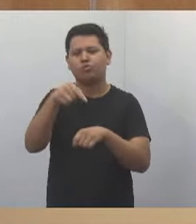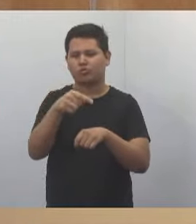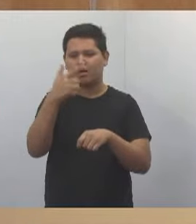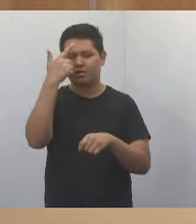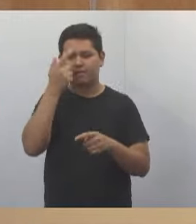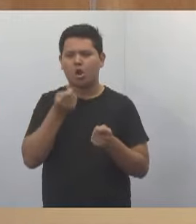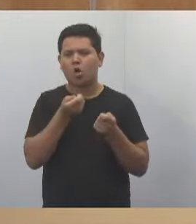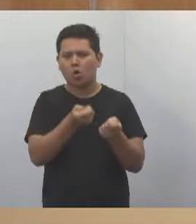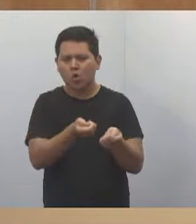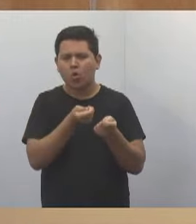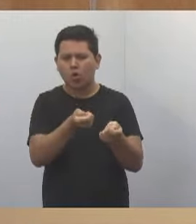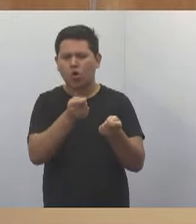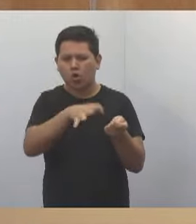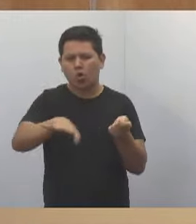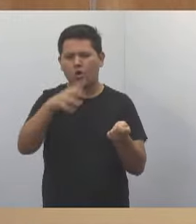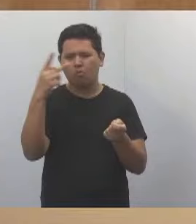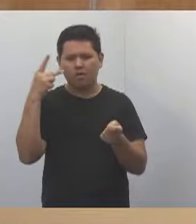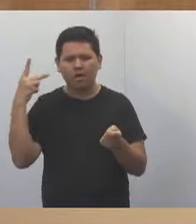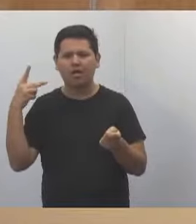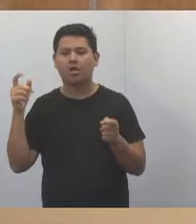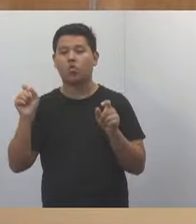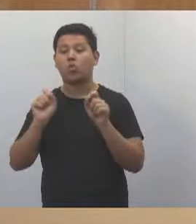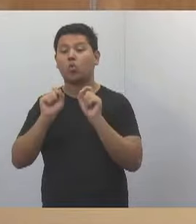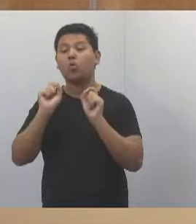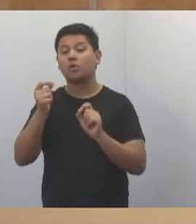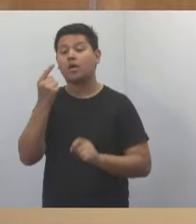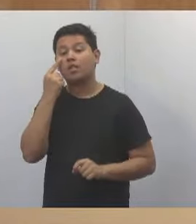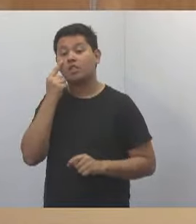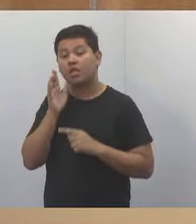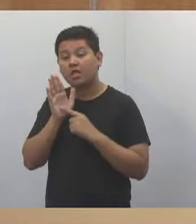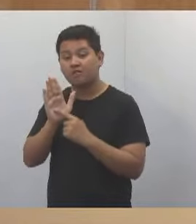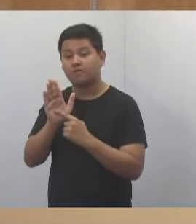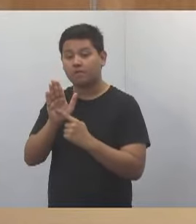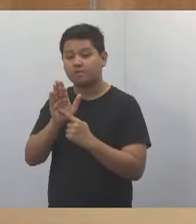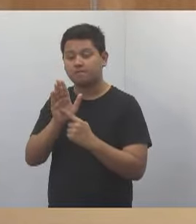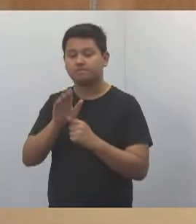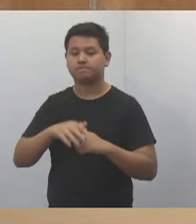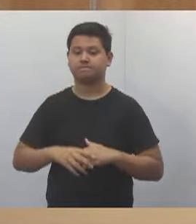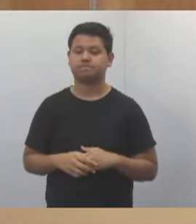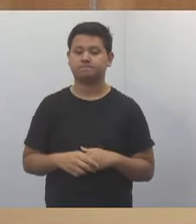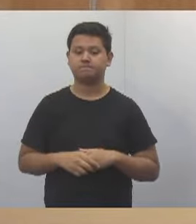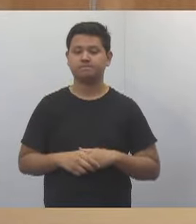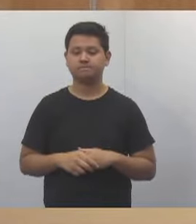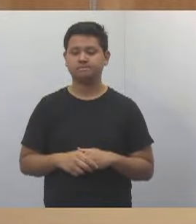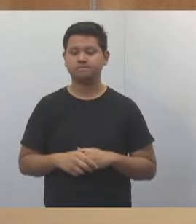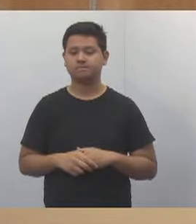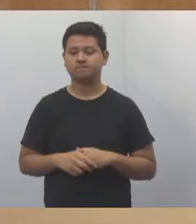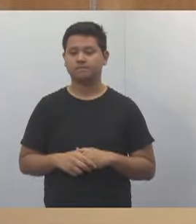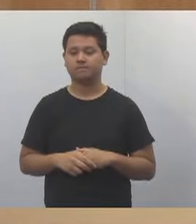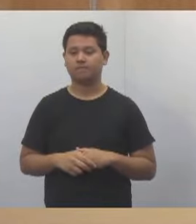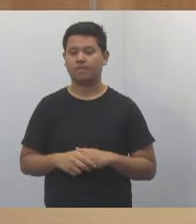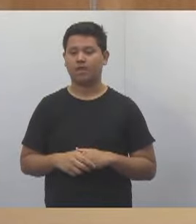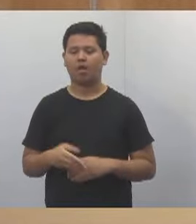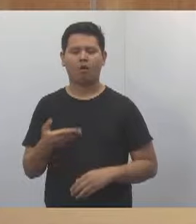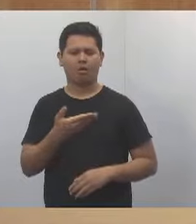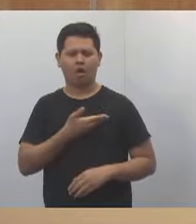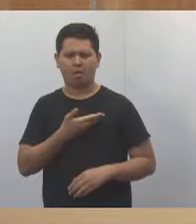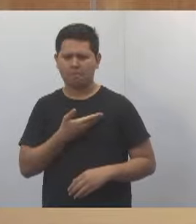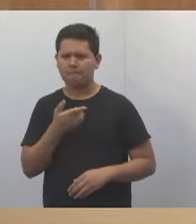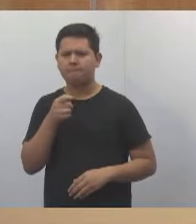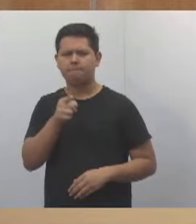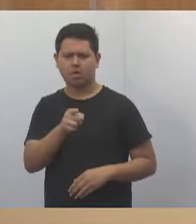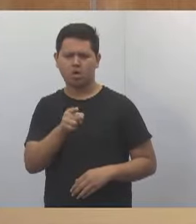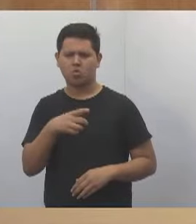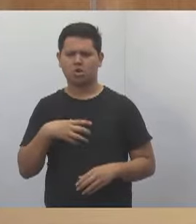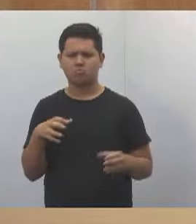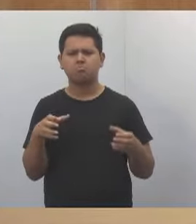cobrar, mas que seja visto de longe mesmo, presidente, para que algum amigo seu que ficou